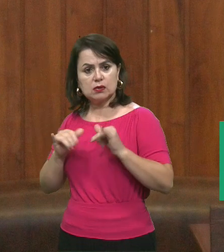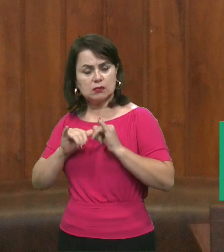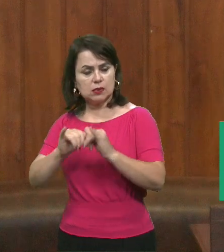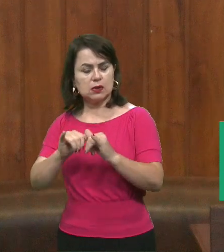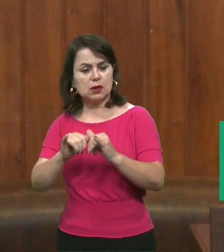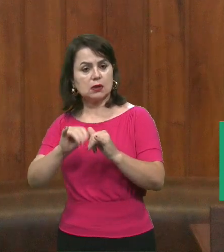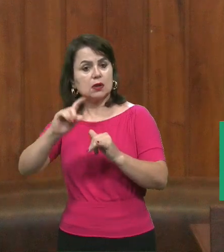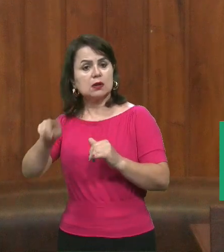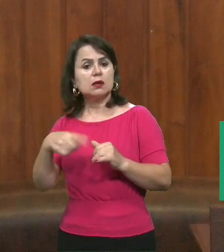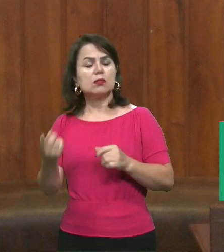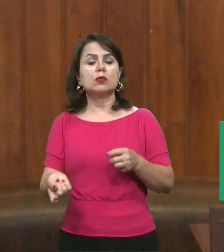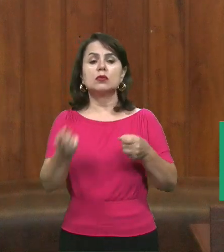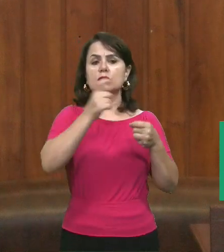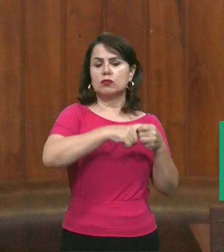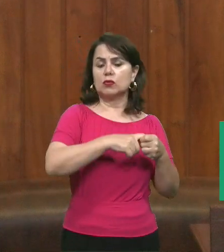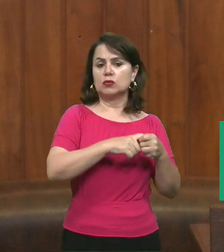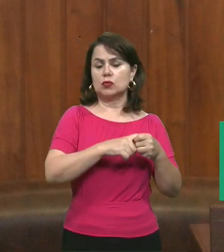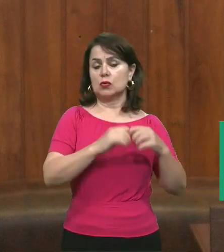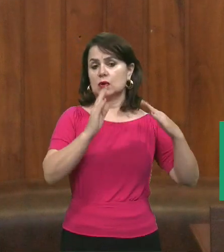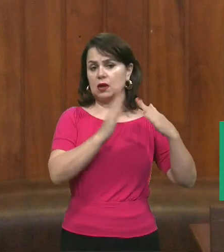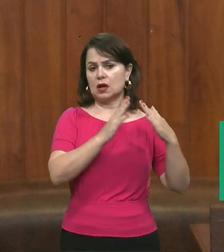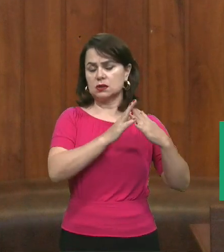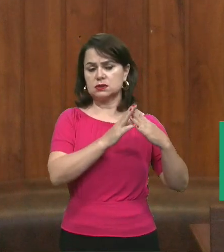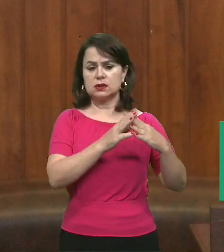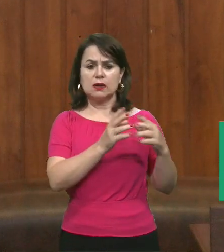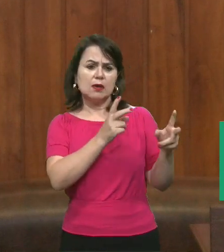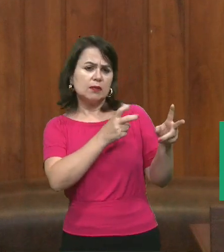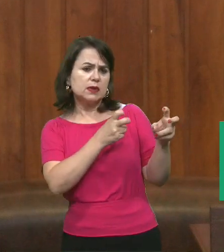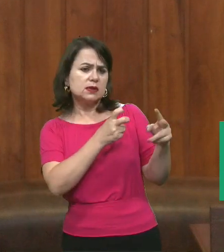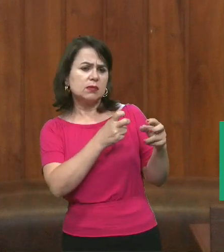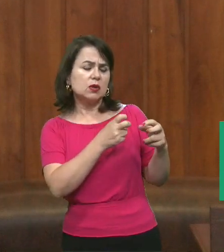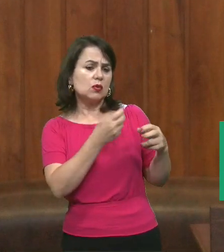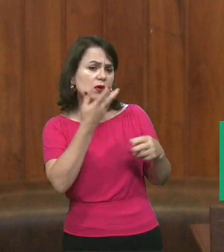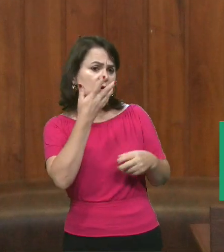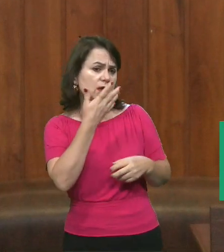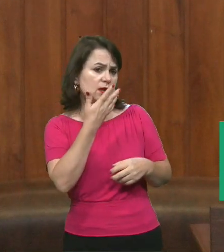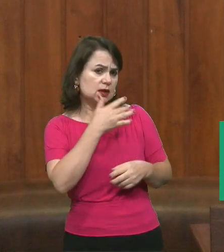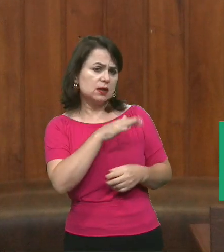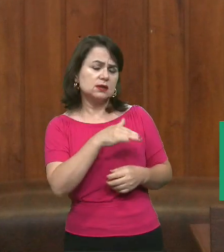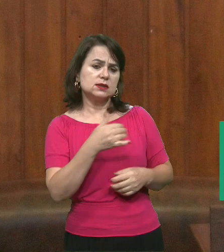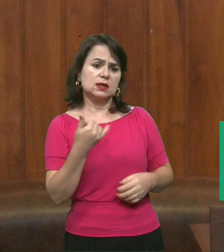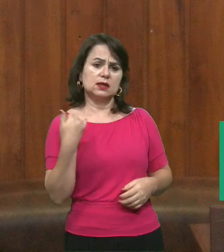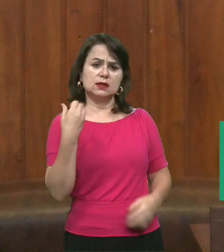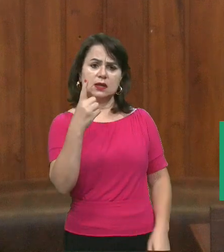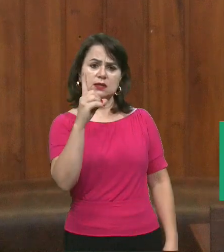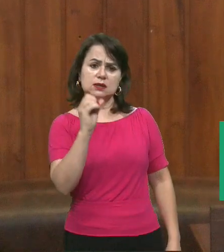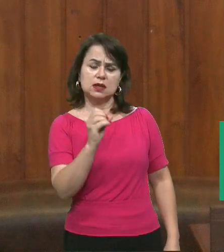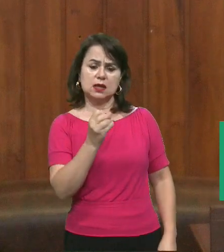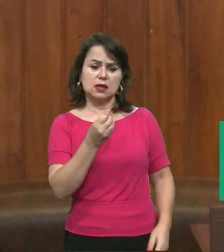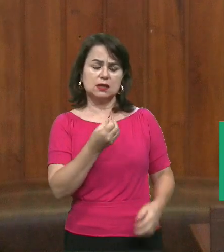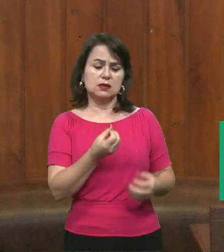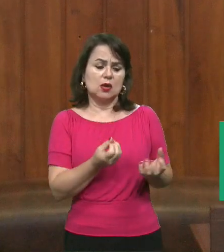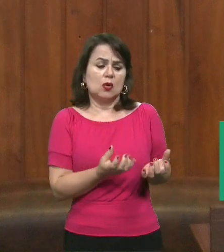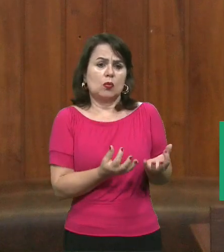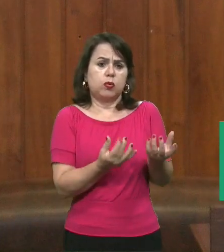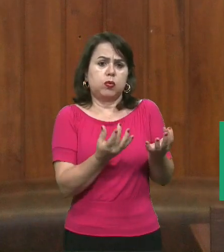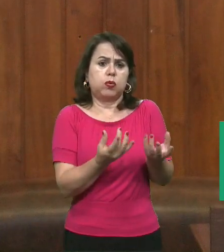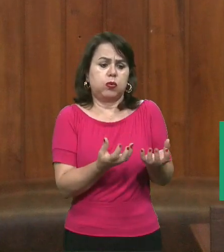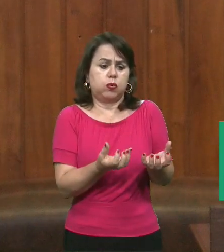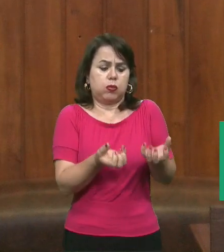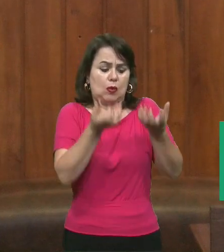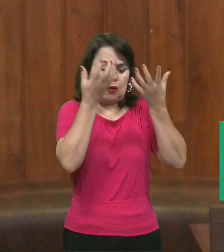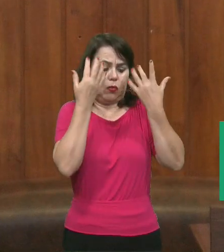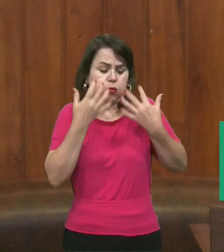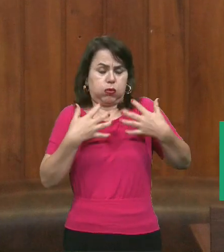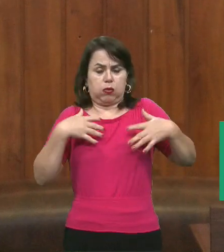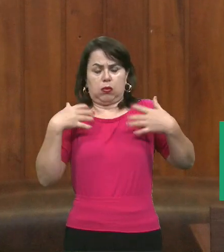volta, antes de voltar, o menino se queimou, o menino de 10 anos. E a menina, a irmã de 6 meses, se queimou,